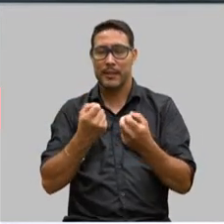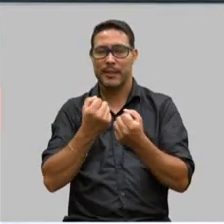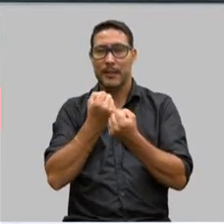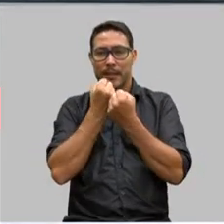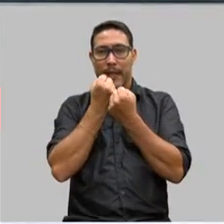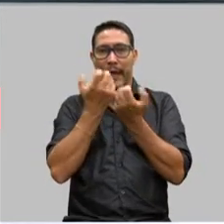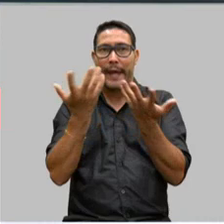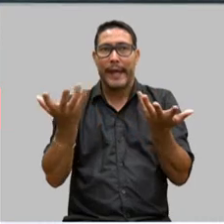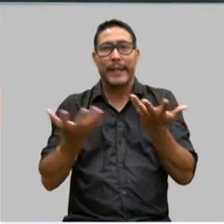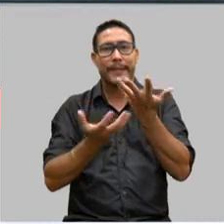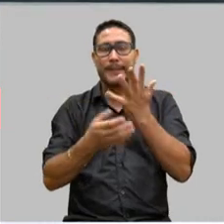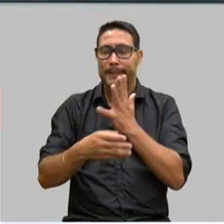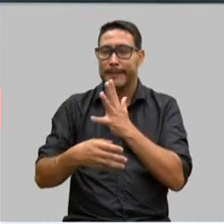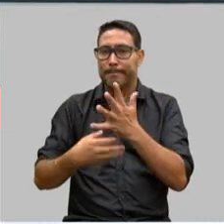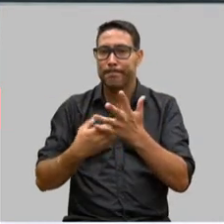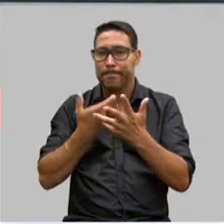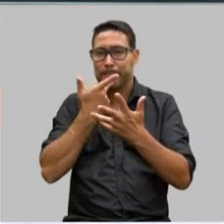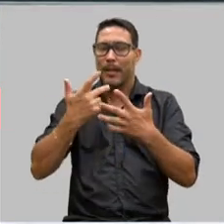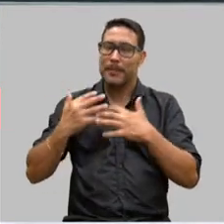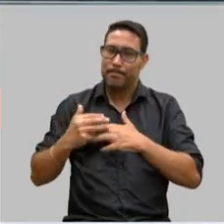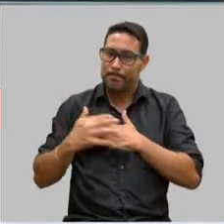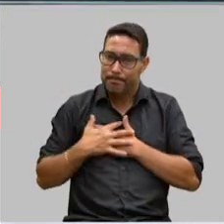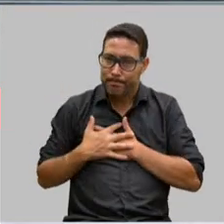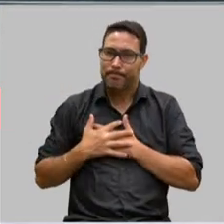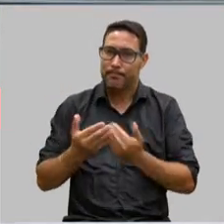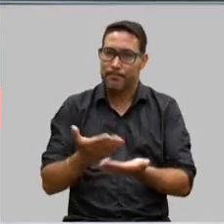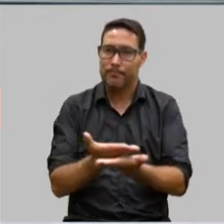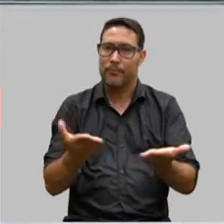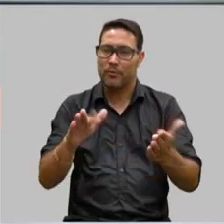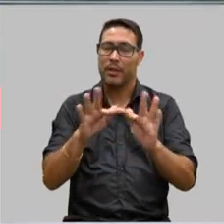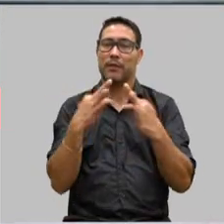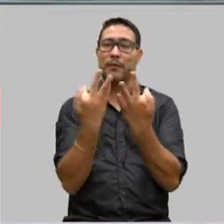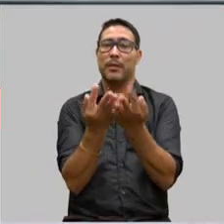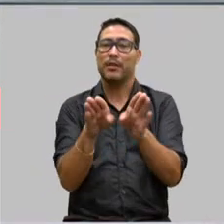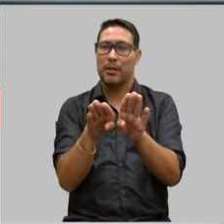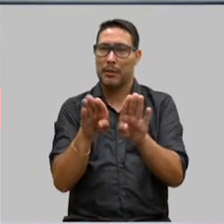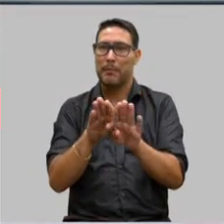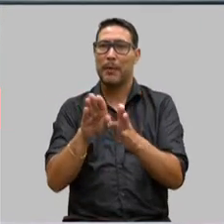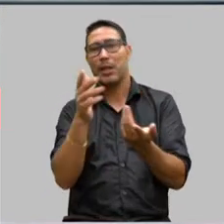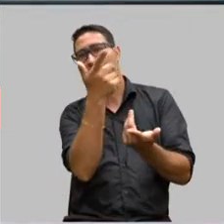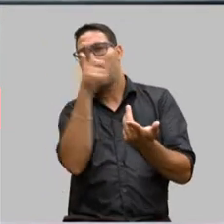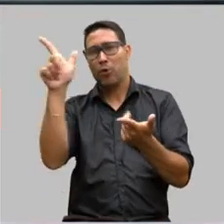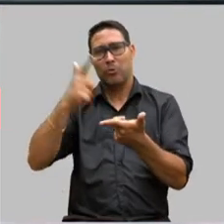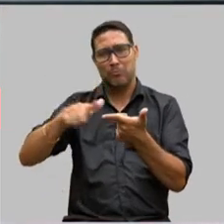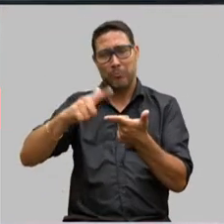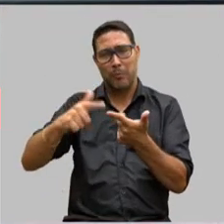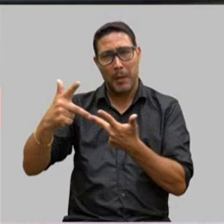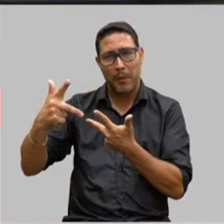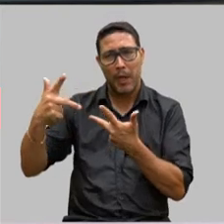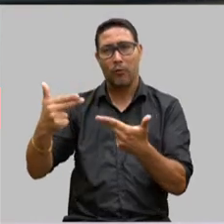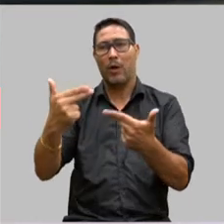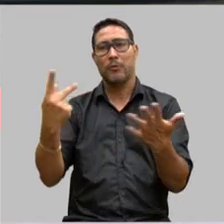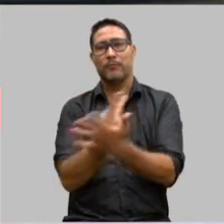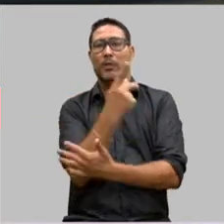atos como esse não possam ocorrer novamente. Né? Então...